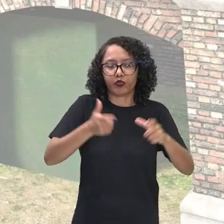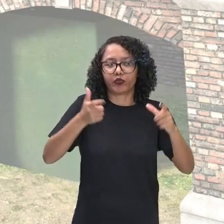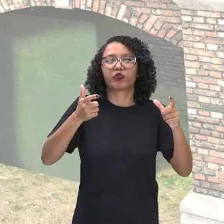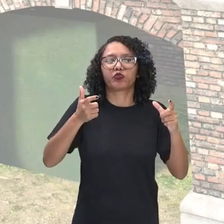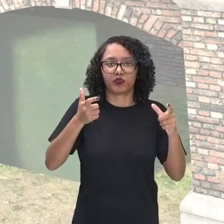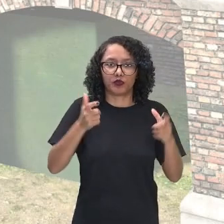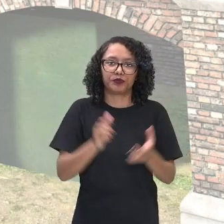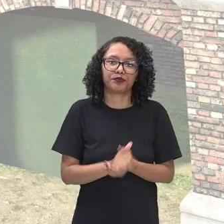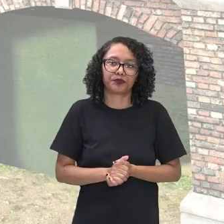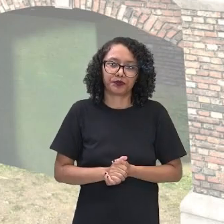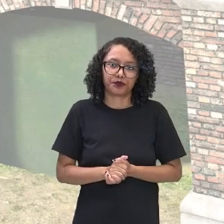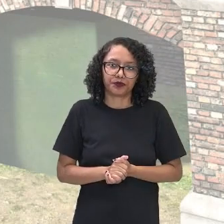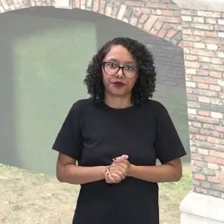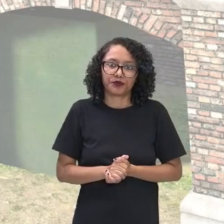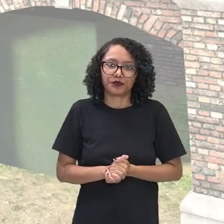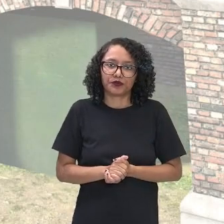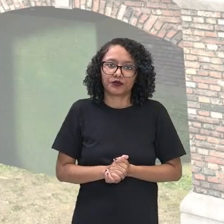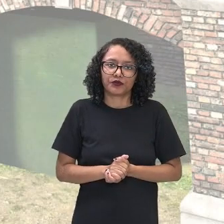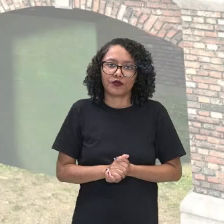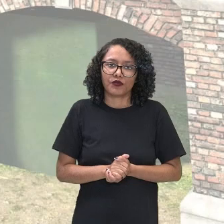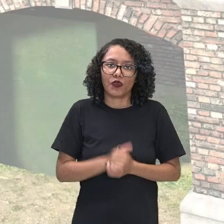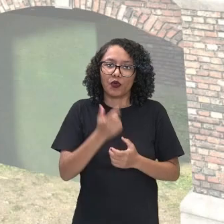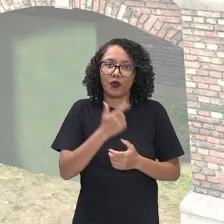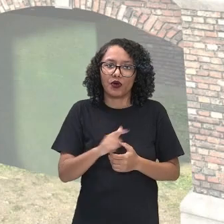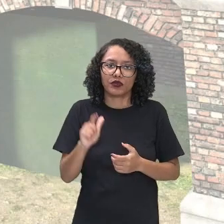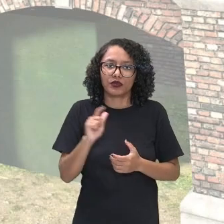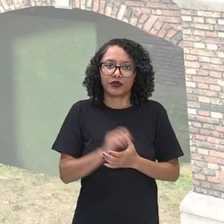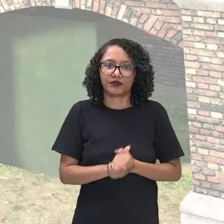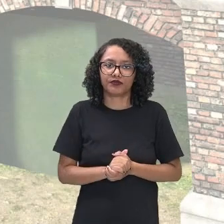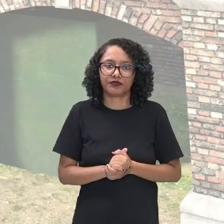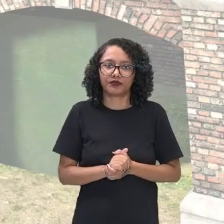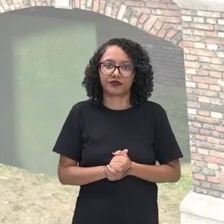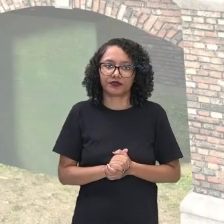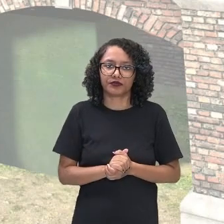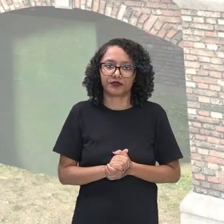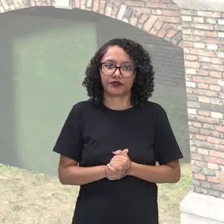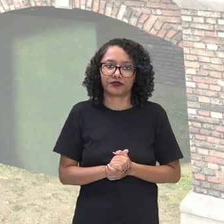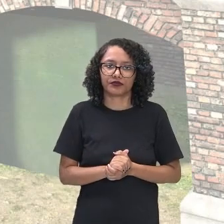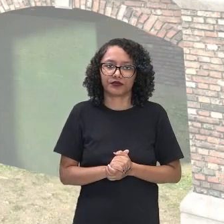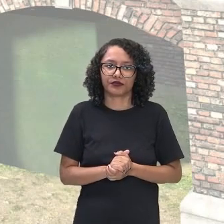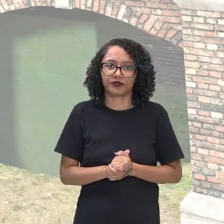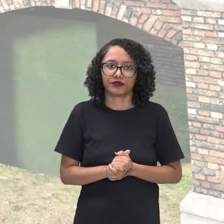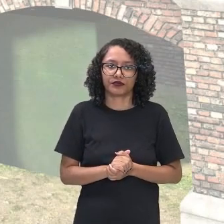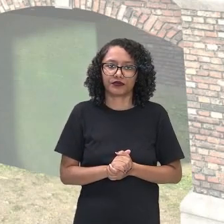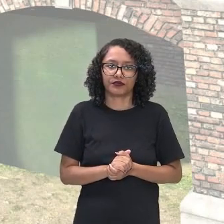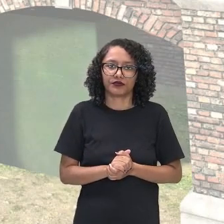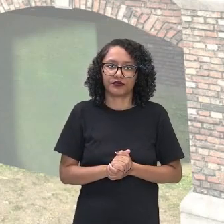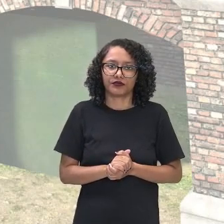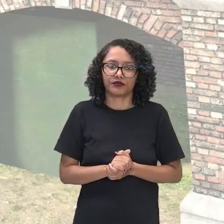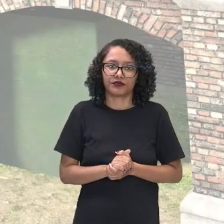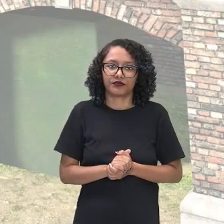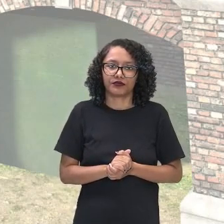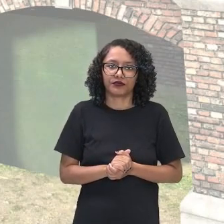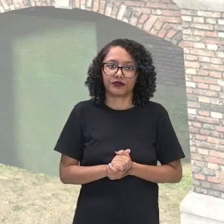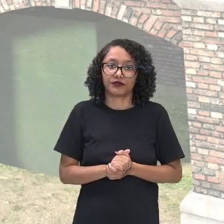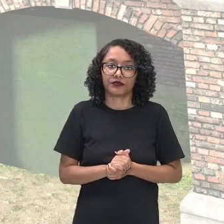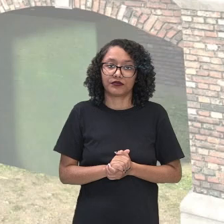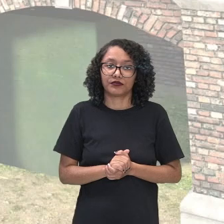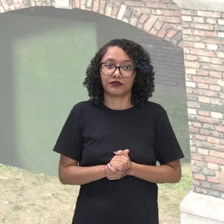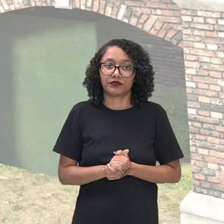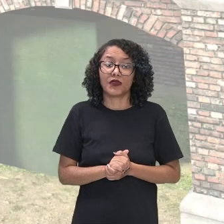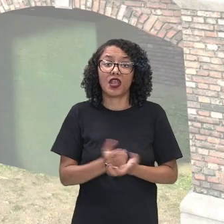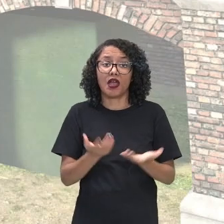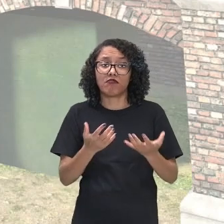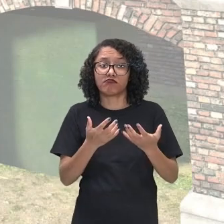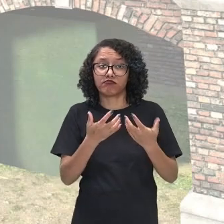fim, a gente vai ter ali o tear mecânico, A máquina a vapor de James Watt, de